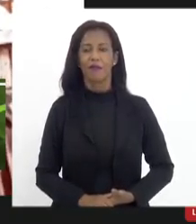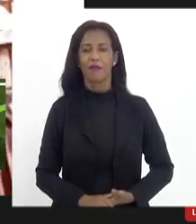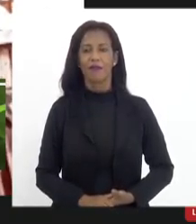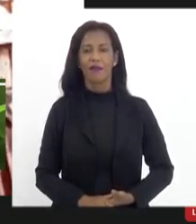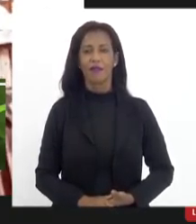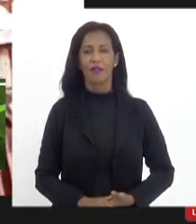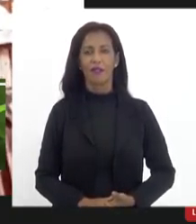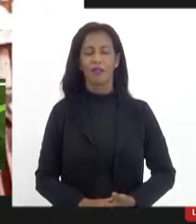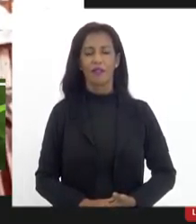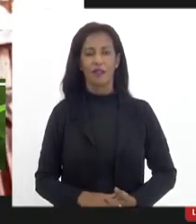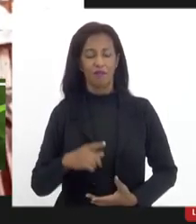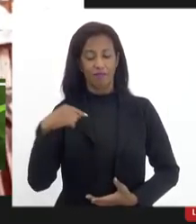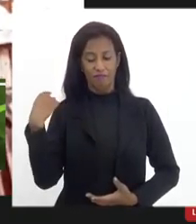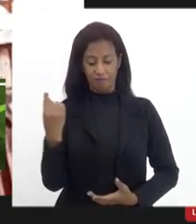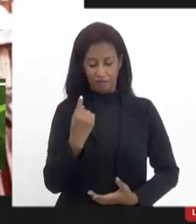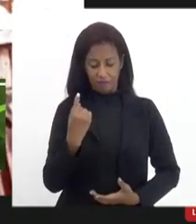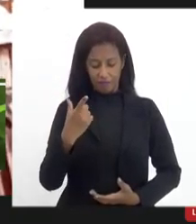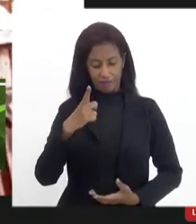A gente tem